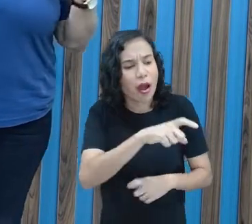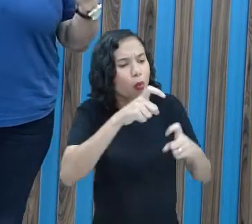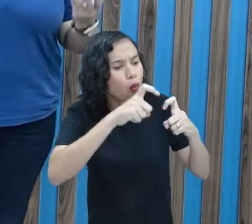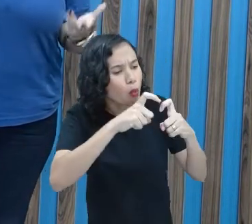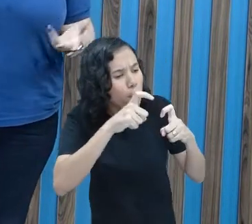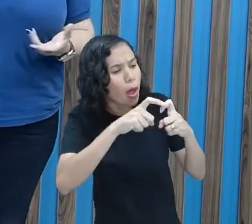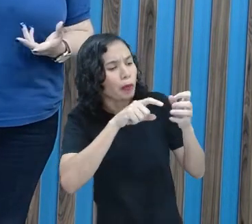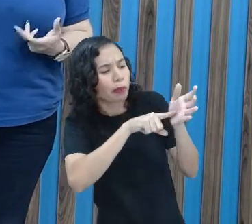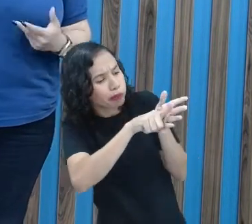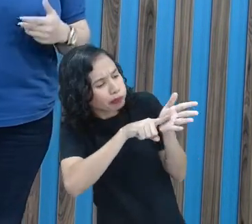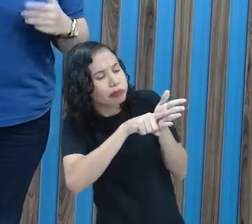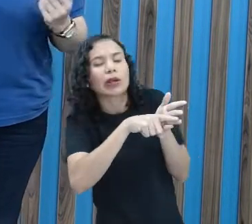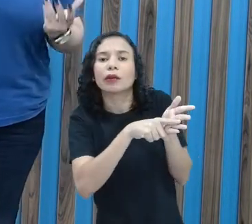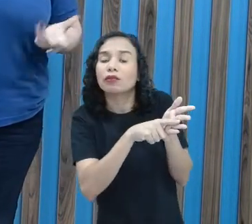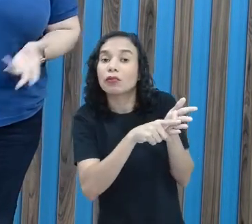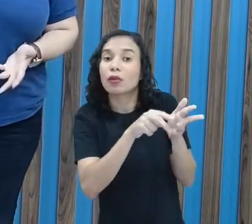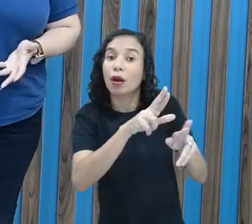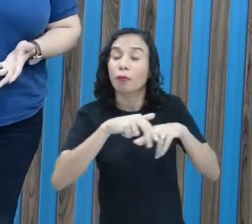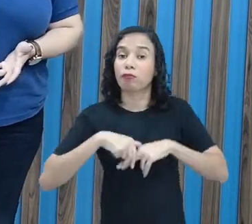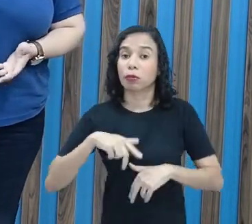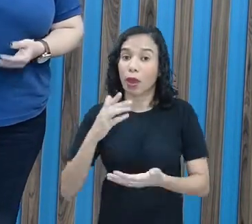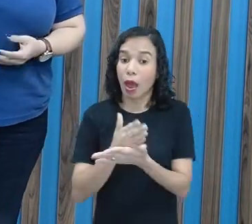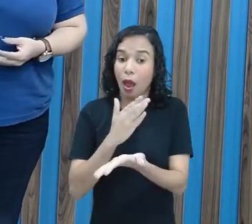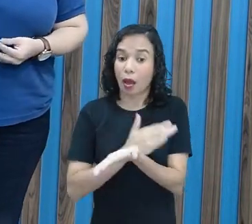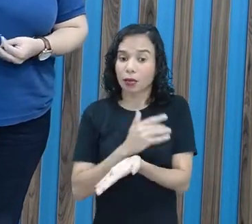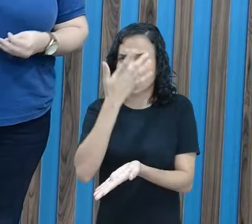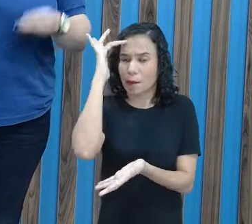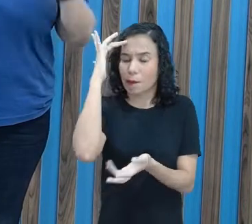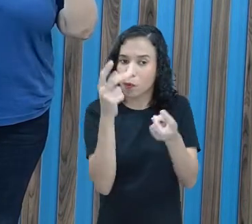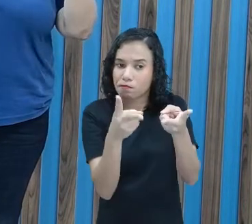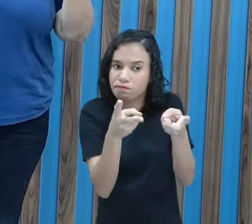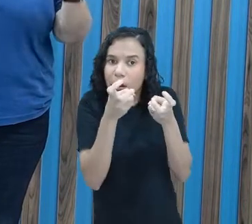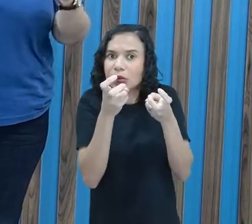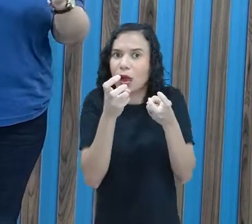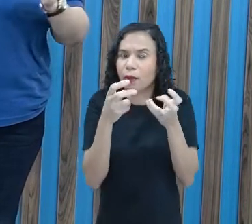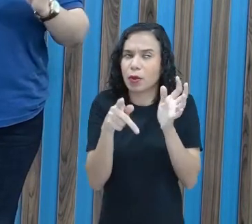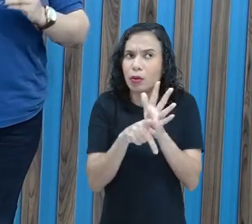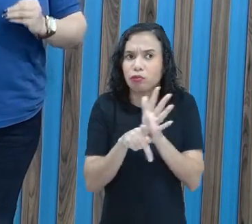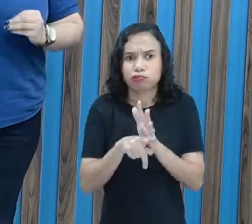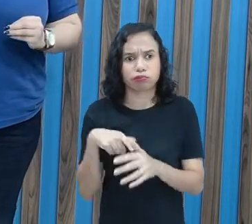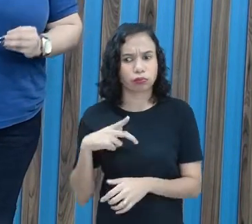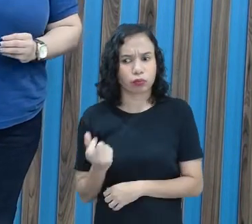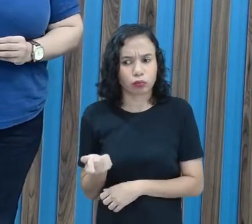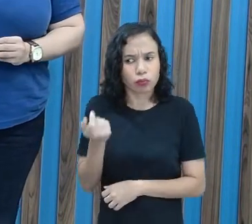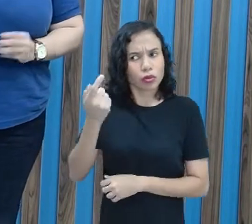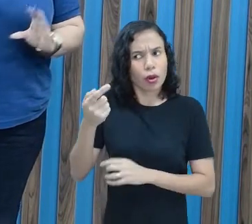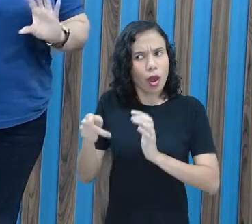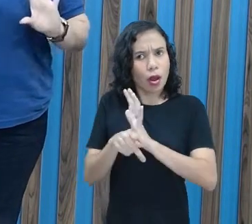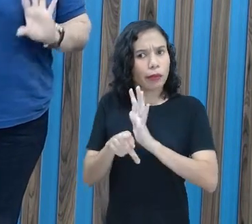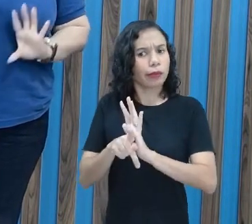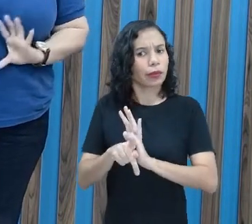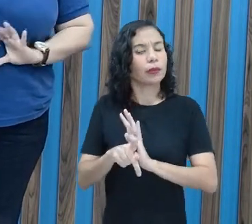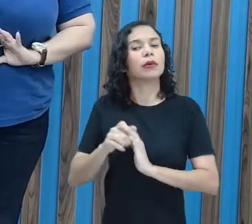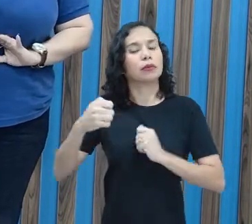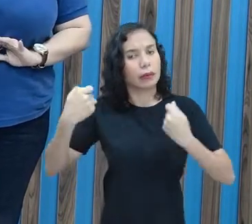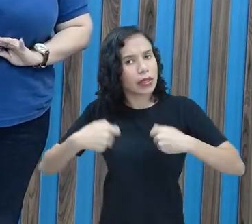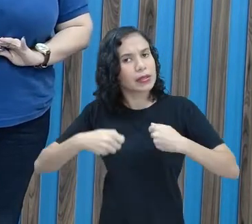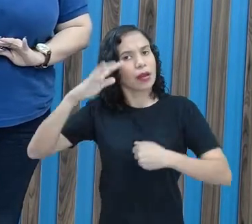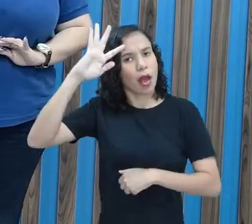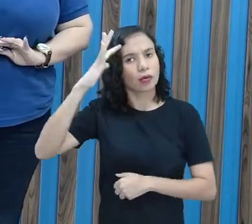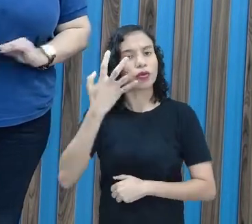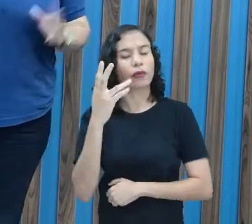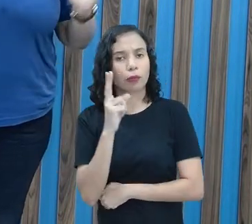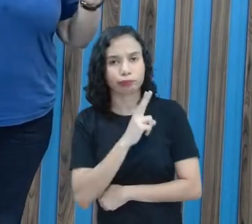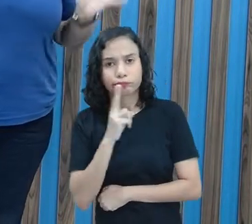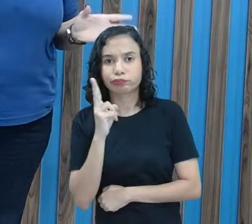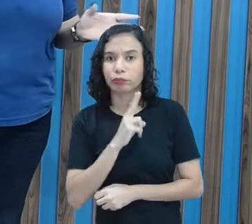né, periodicamente, porque quanto antes a gente descobre um nódulozinho, né, alguma coisa, a gente já resolve logo,